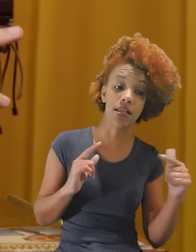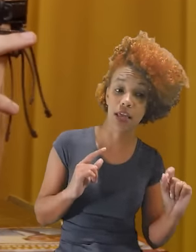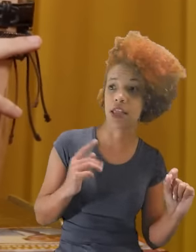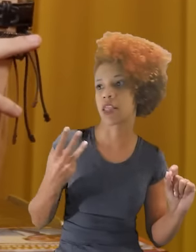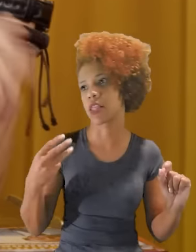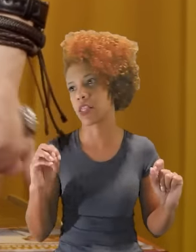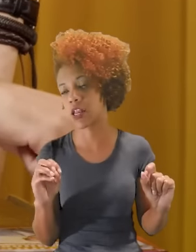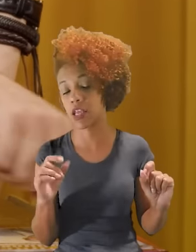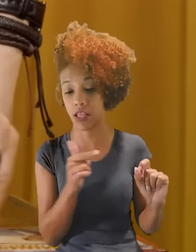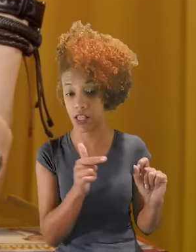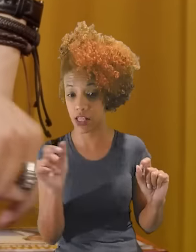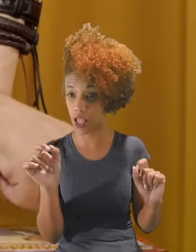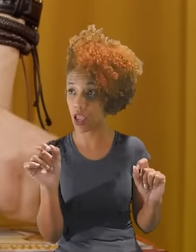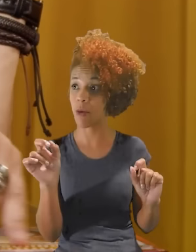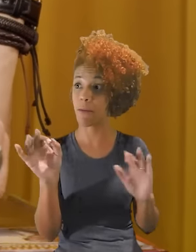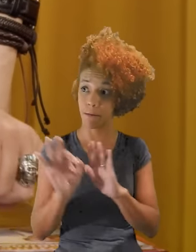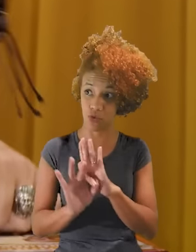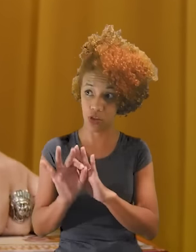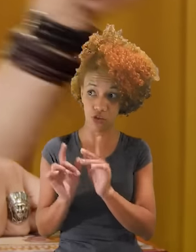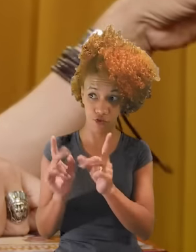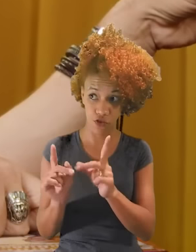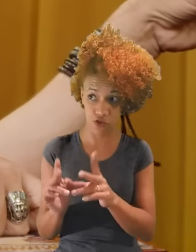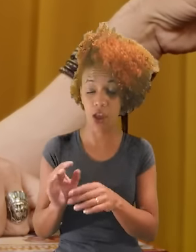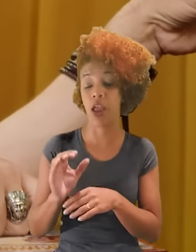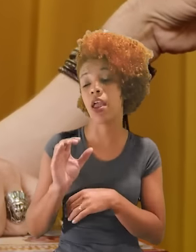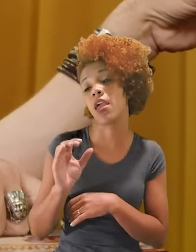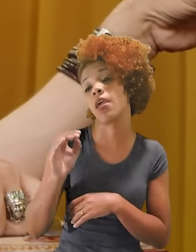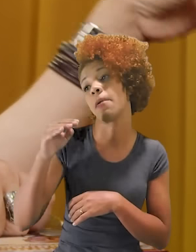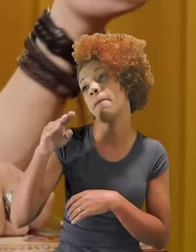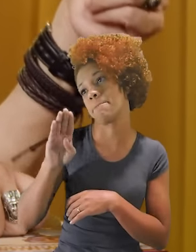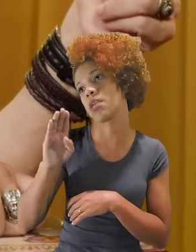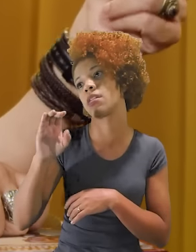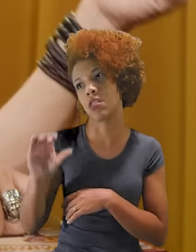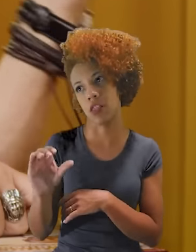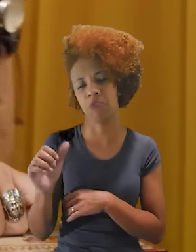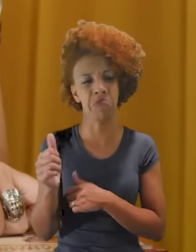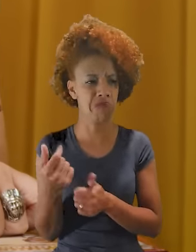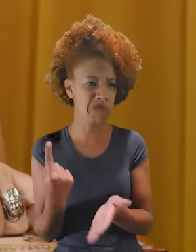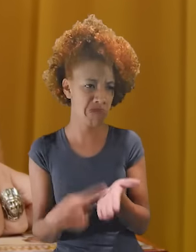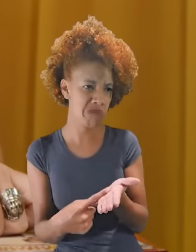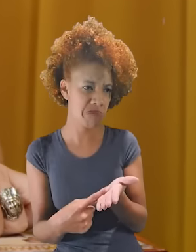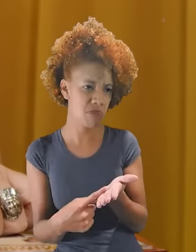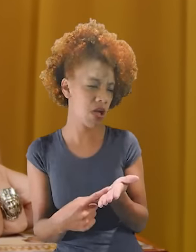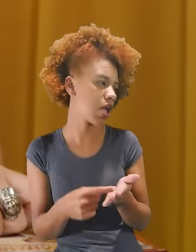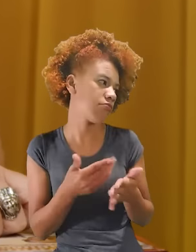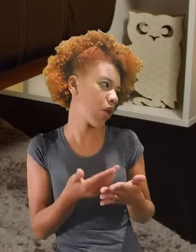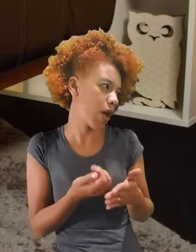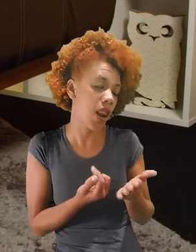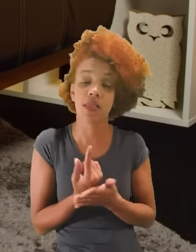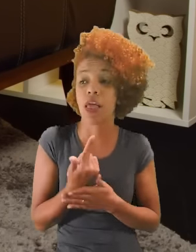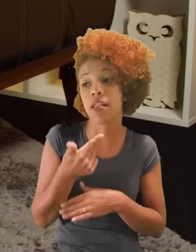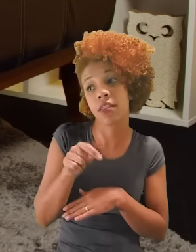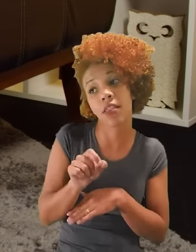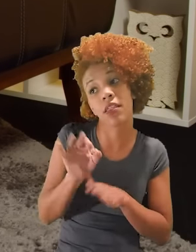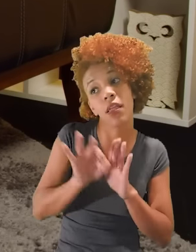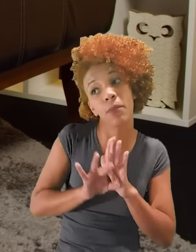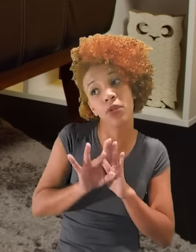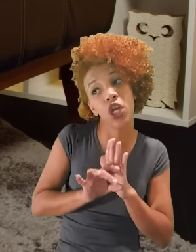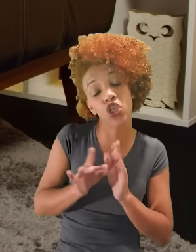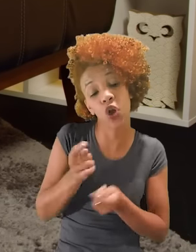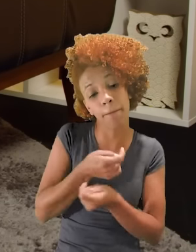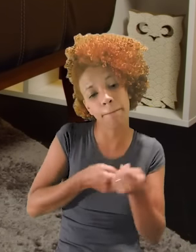e 100% do rango vendido lá da ABC. E os caras fecharam, falou, beleza, eu topo. Ele só ganhava, então... Ele ganhava 70%